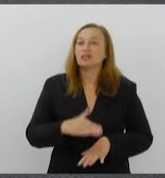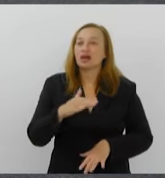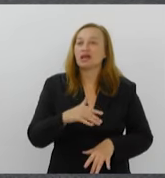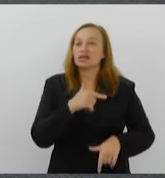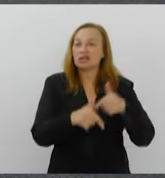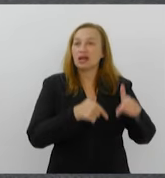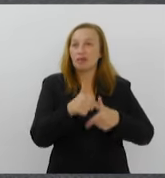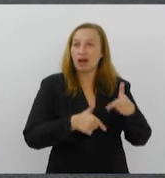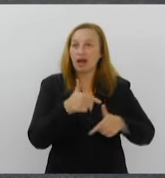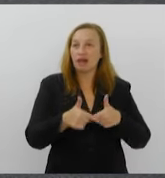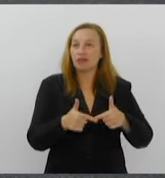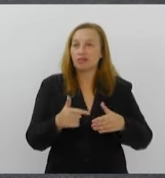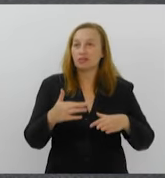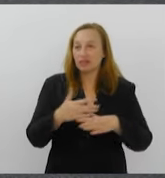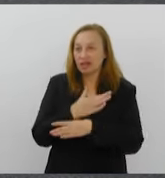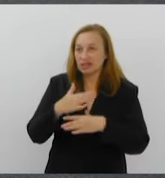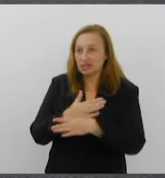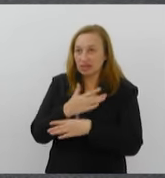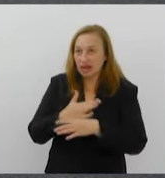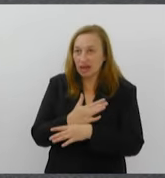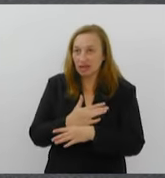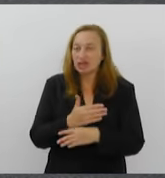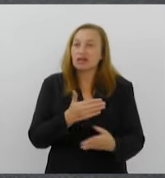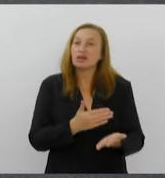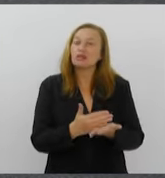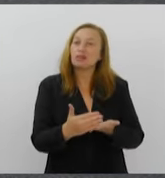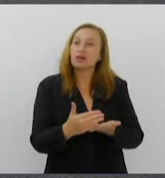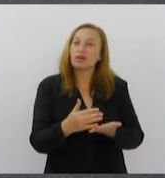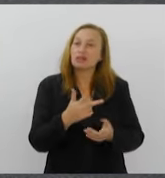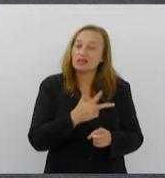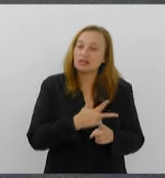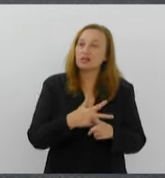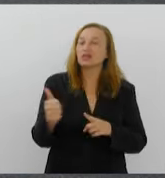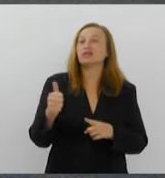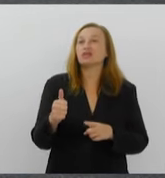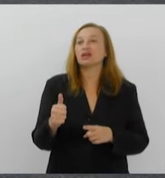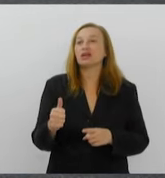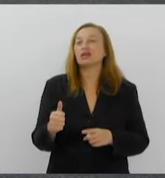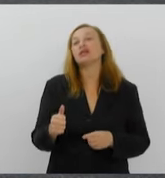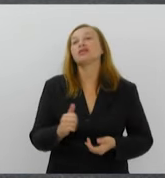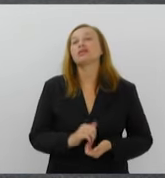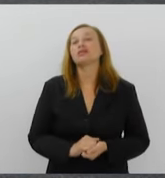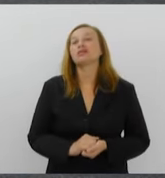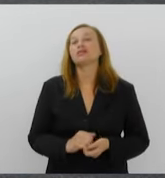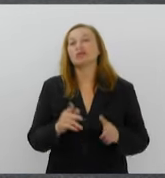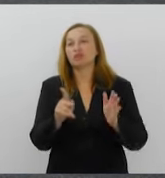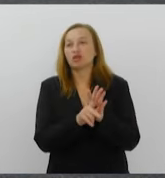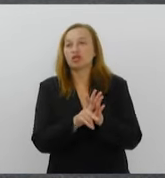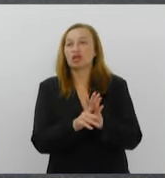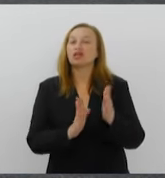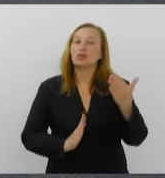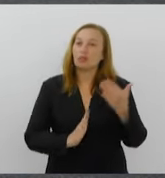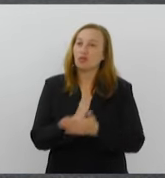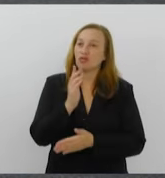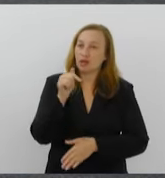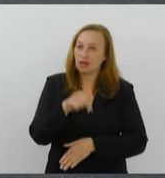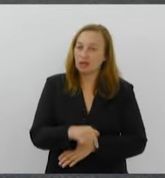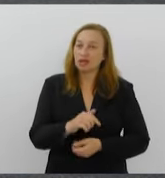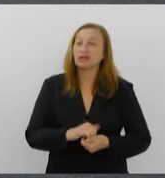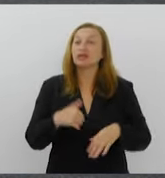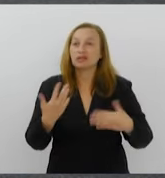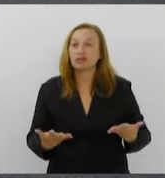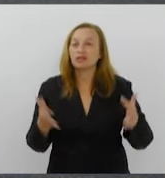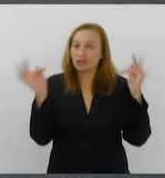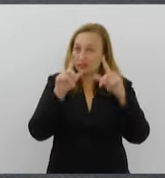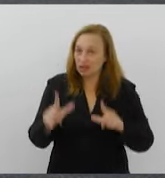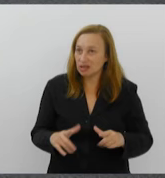região, e já começa sendo aí contemplada favoravelmente com esse projeto que a gente aprovou aqui. Então, fico